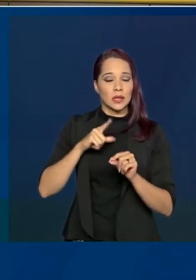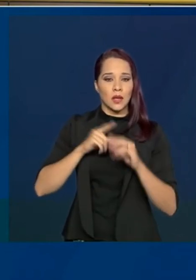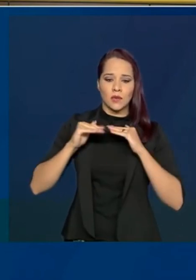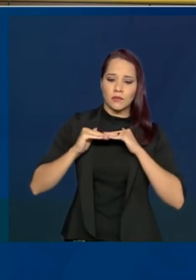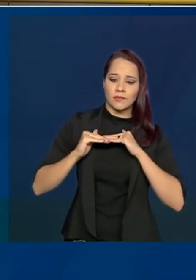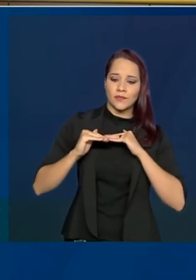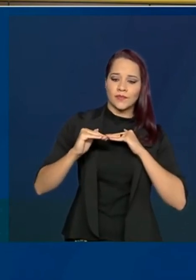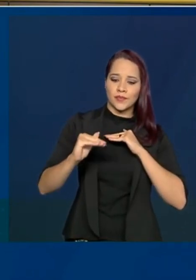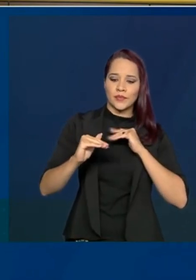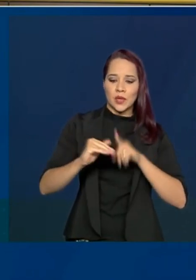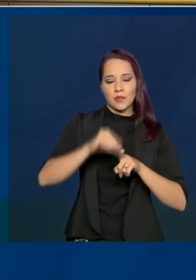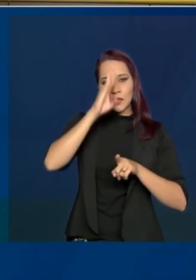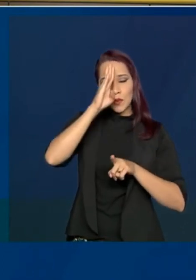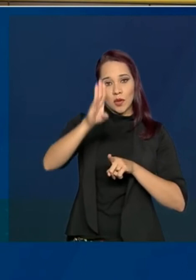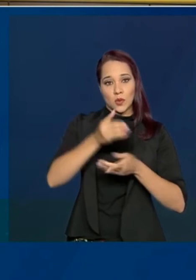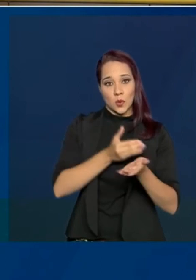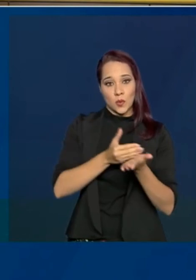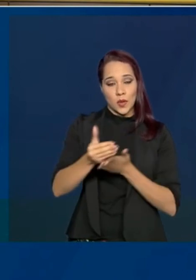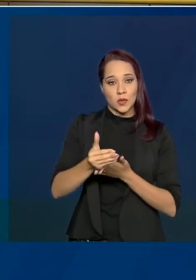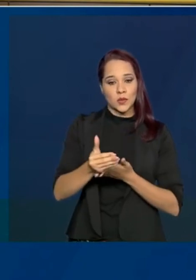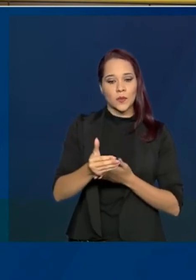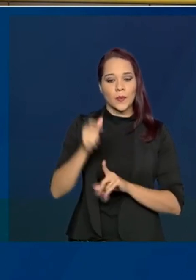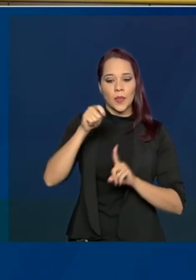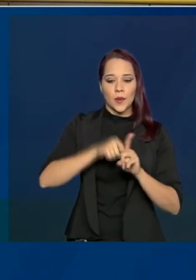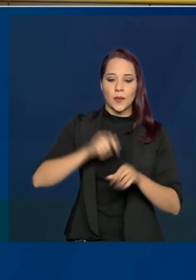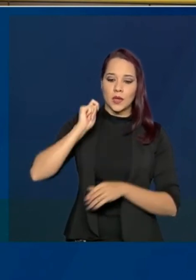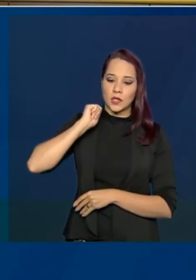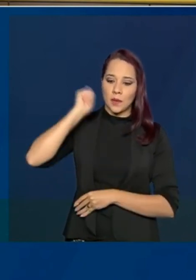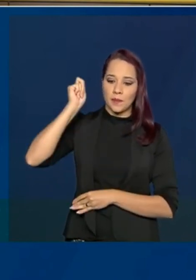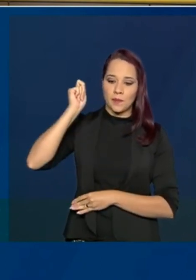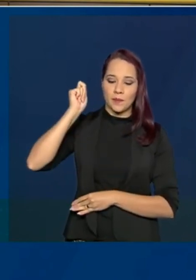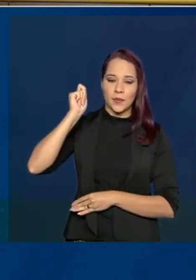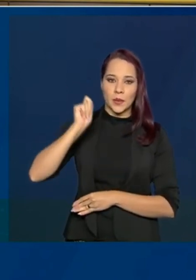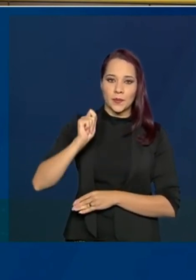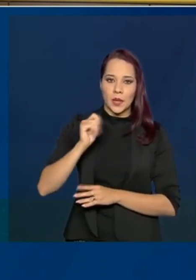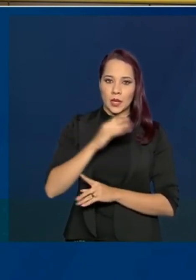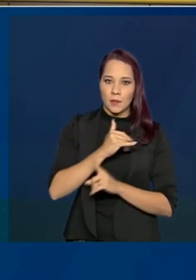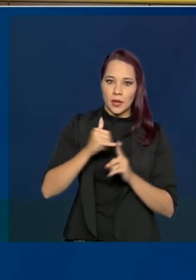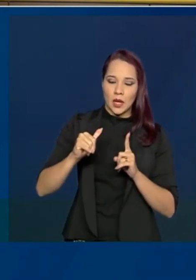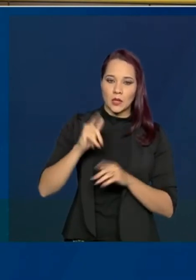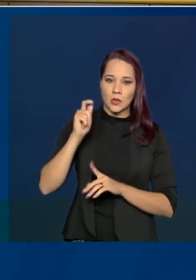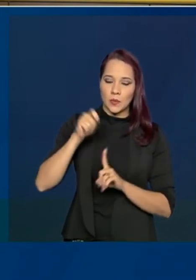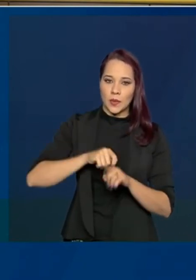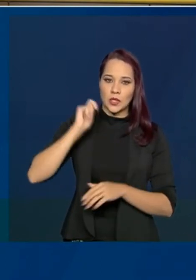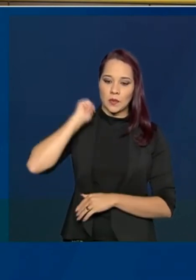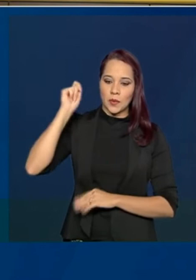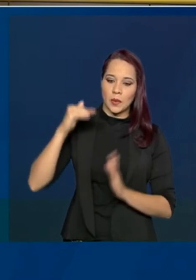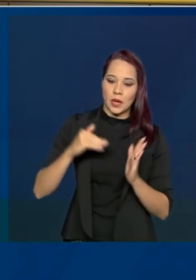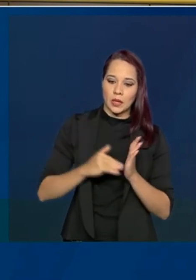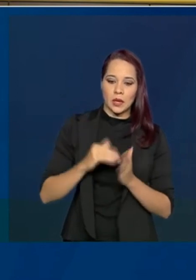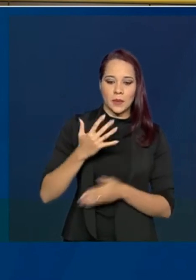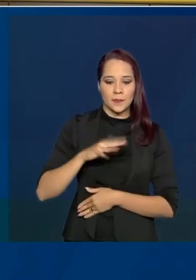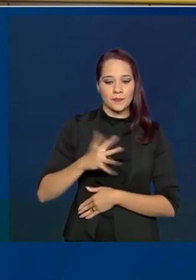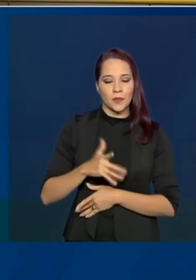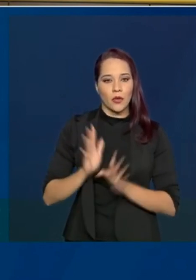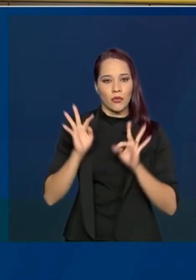platô, principalmente a partir do mês de abril, na metade do mês de abril, até mais ou menos